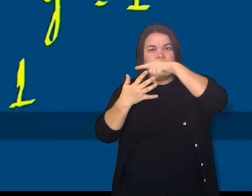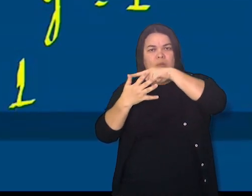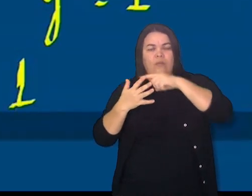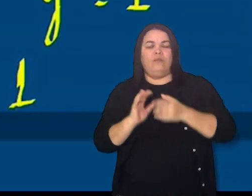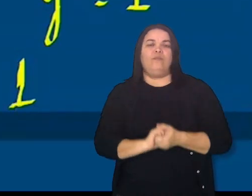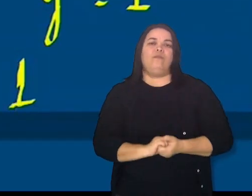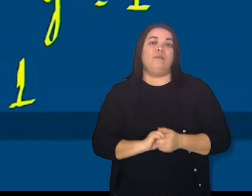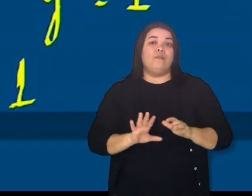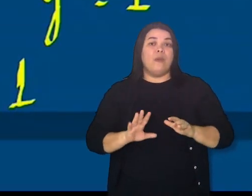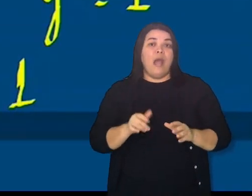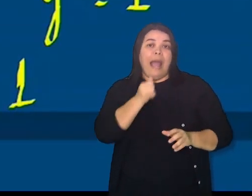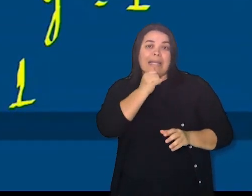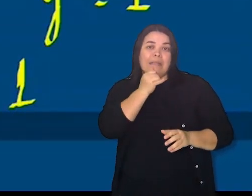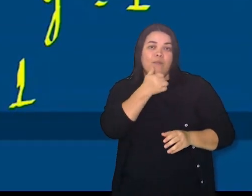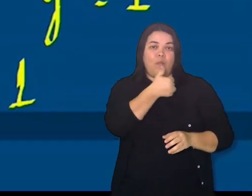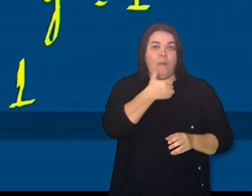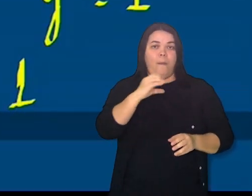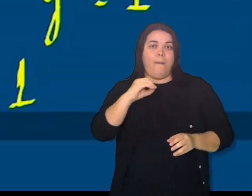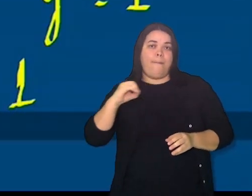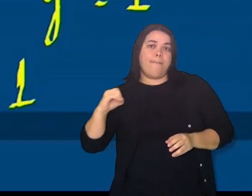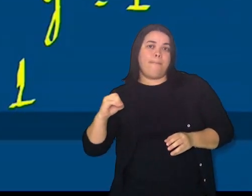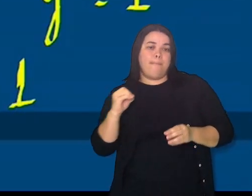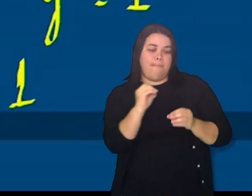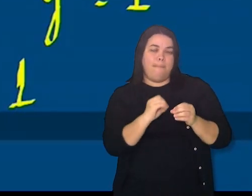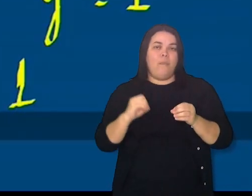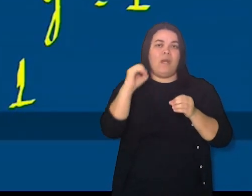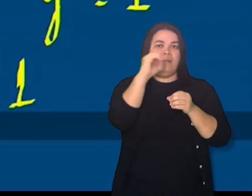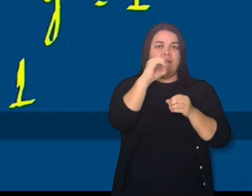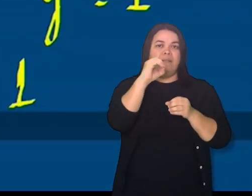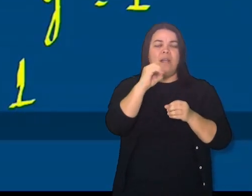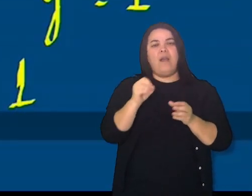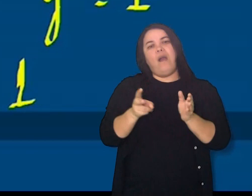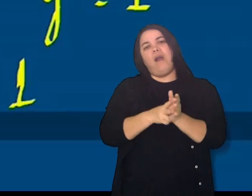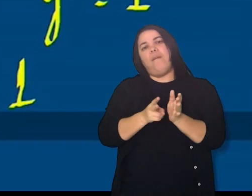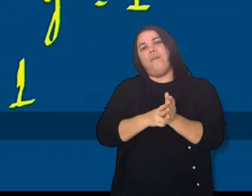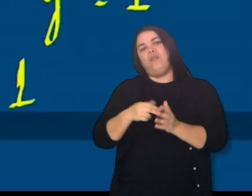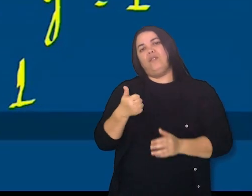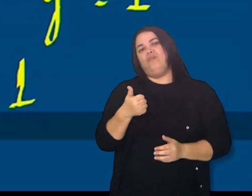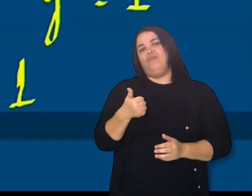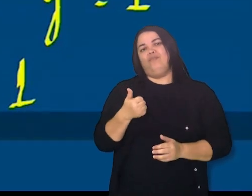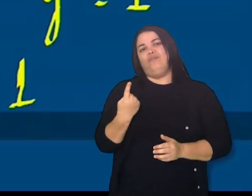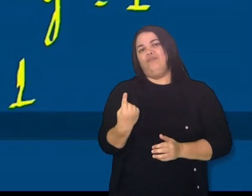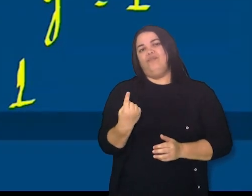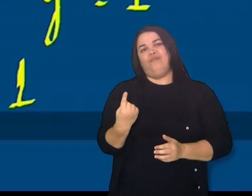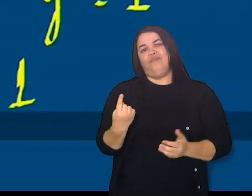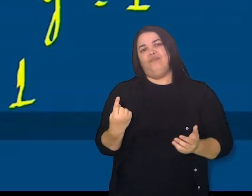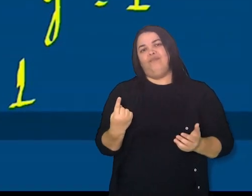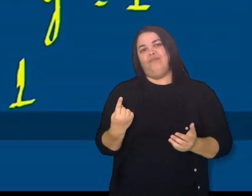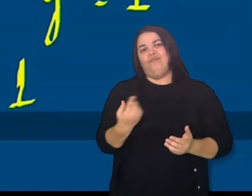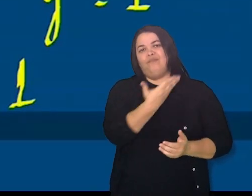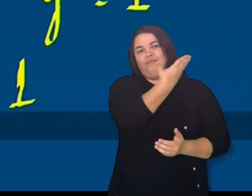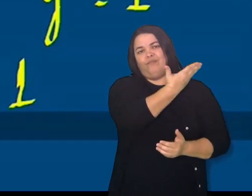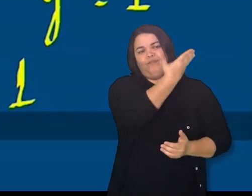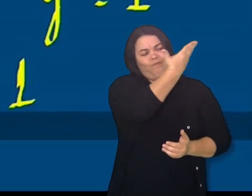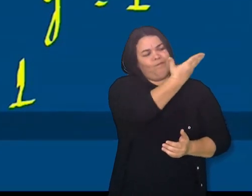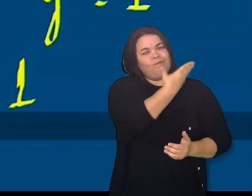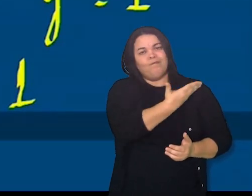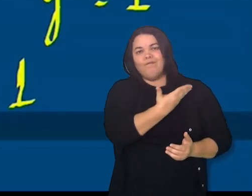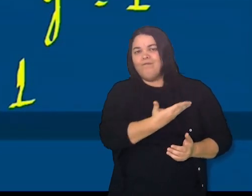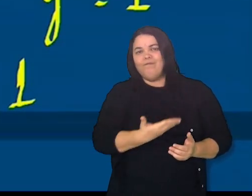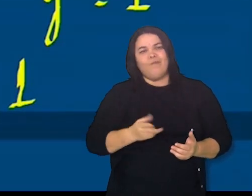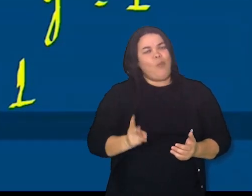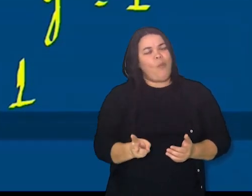0, é igual a 1. Se eu tiver 25 elevado a 0, é igual a